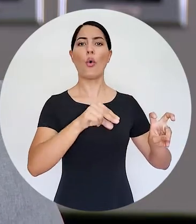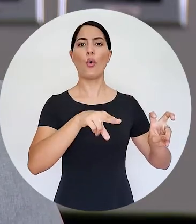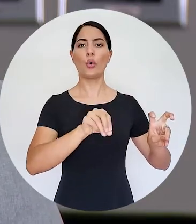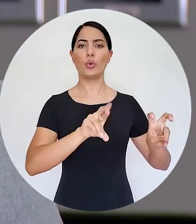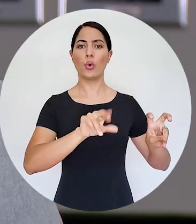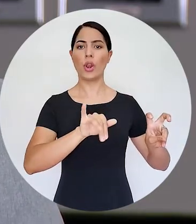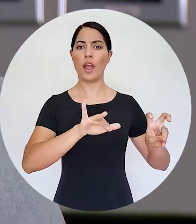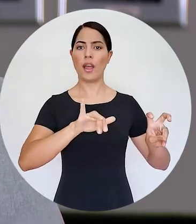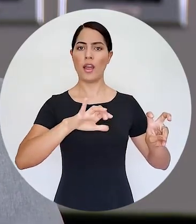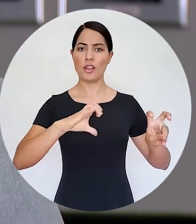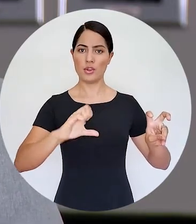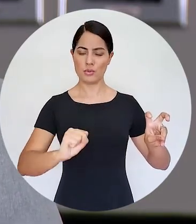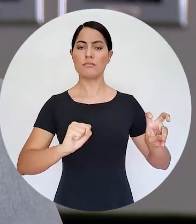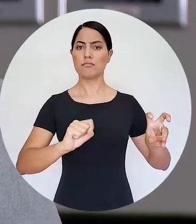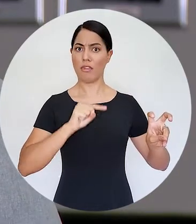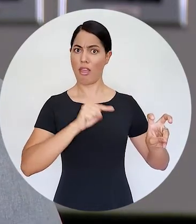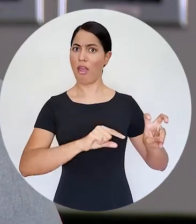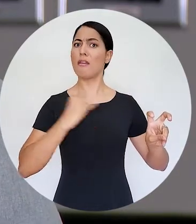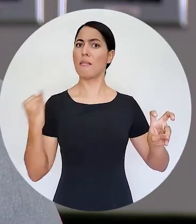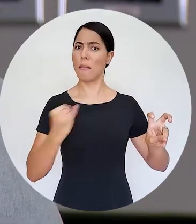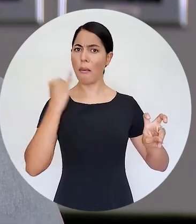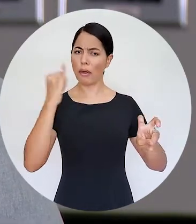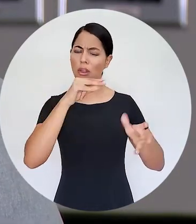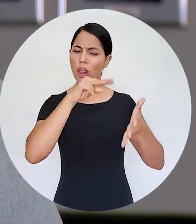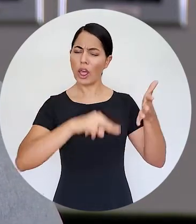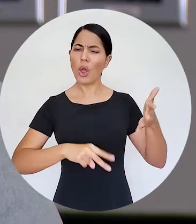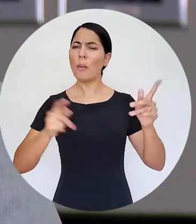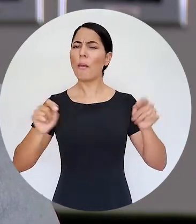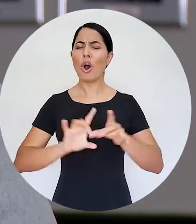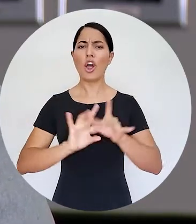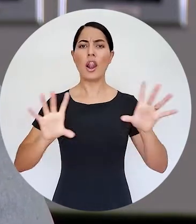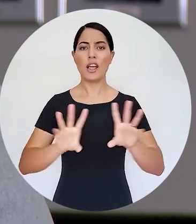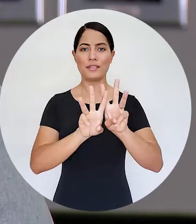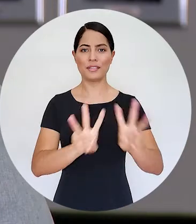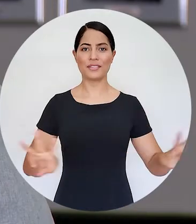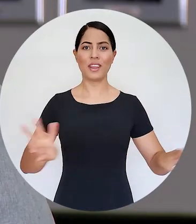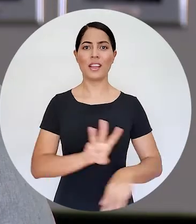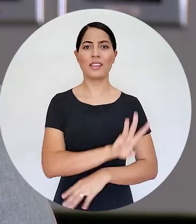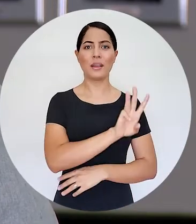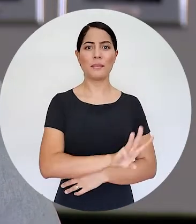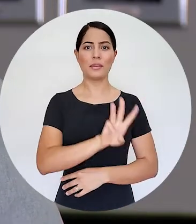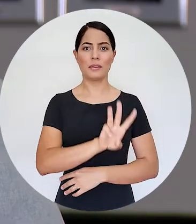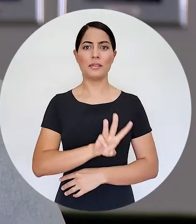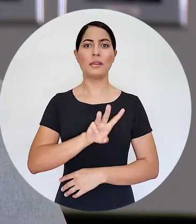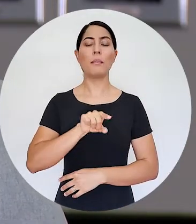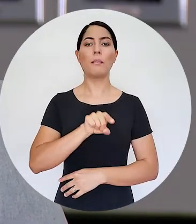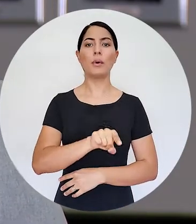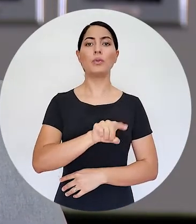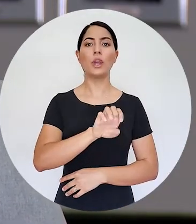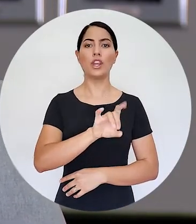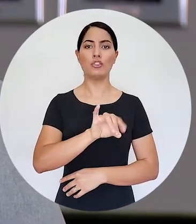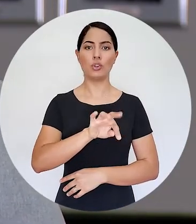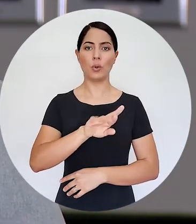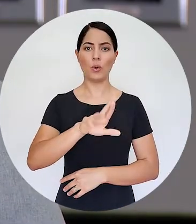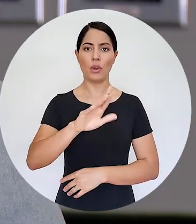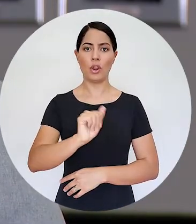valorização dos honorários uma leitura importante e que pode ser acessada por meio do site